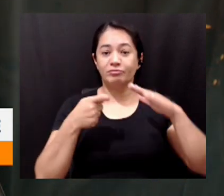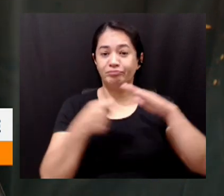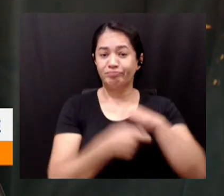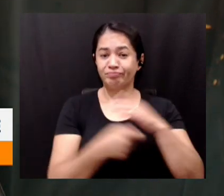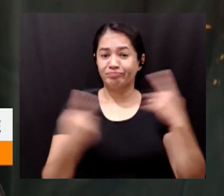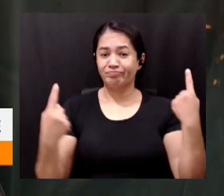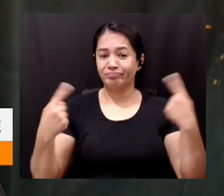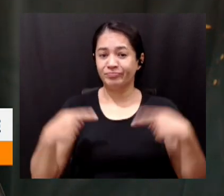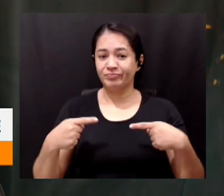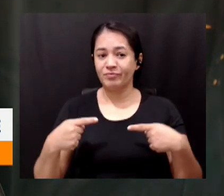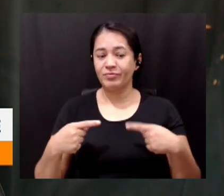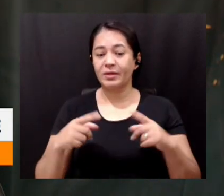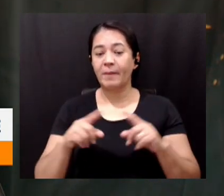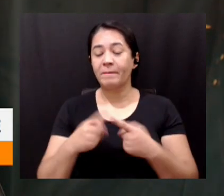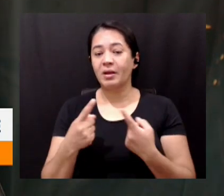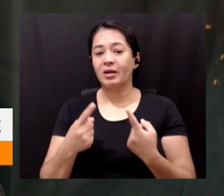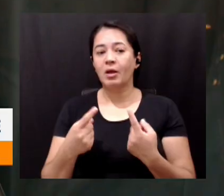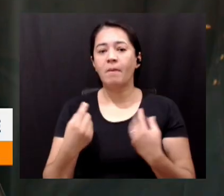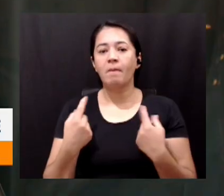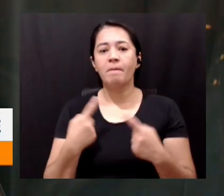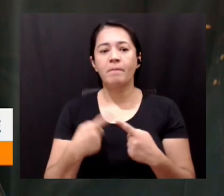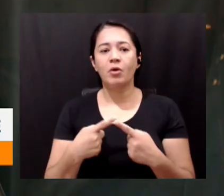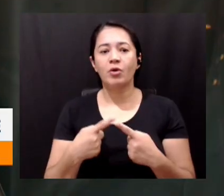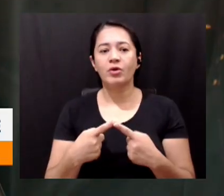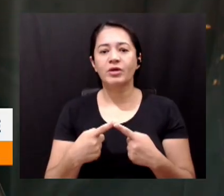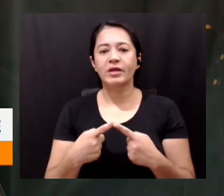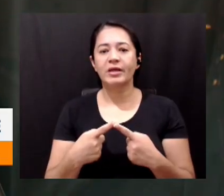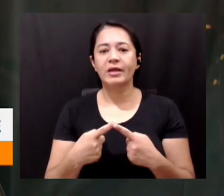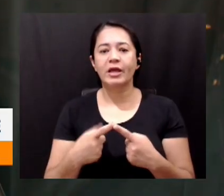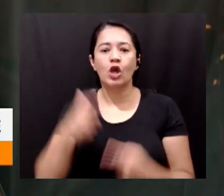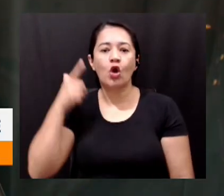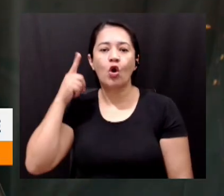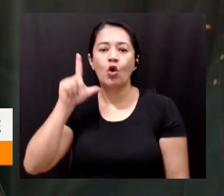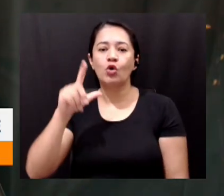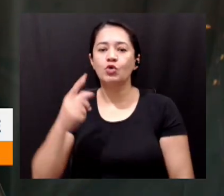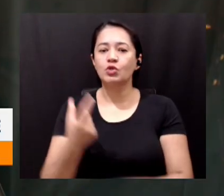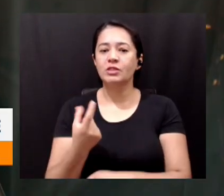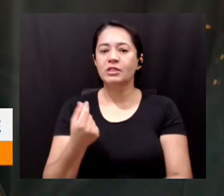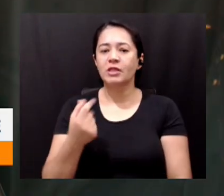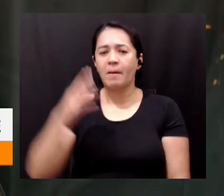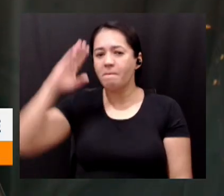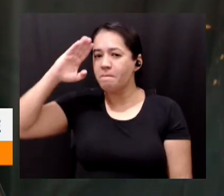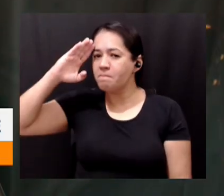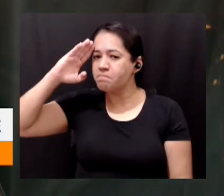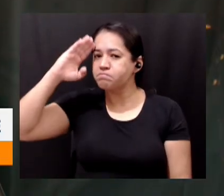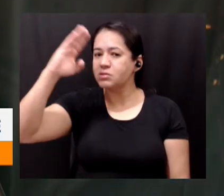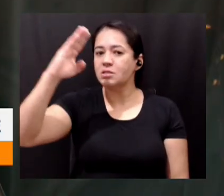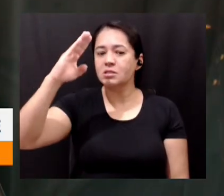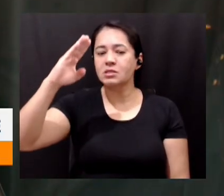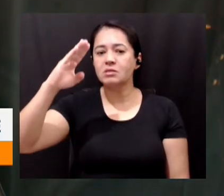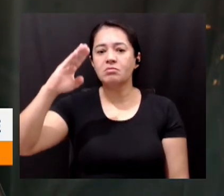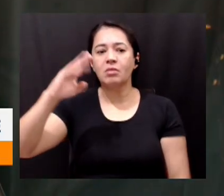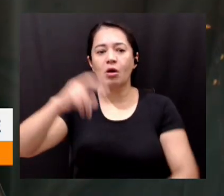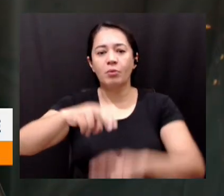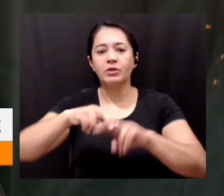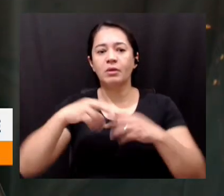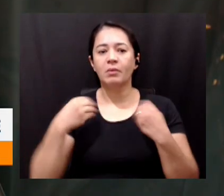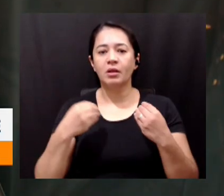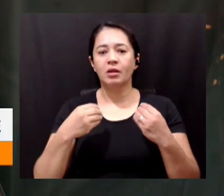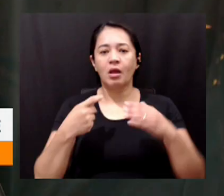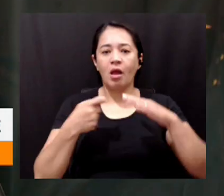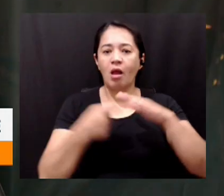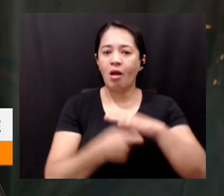por que ganhar dinheiro é a principal razão apontada para fazer apostas